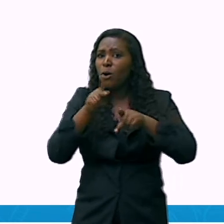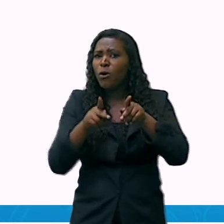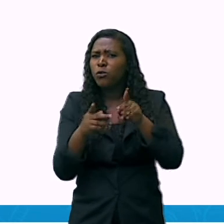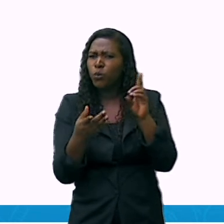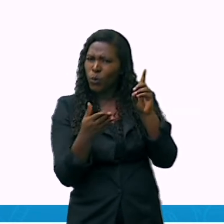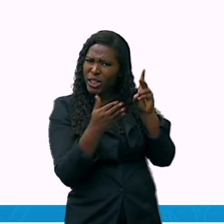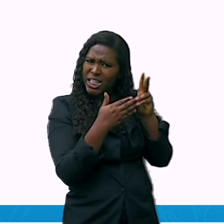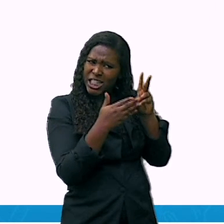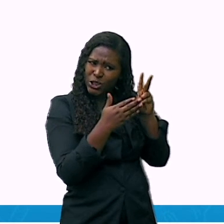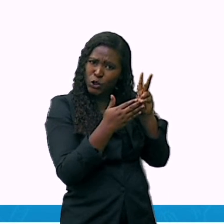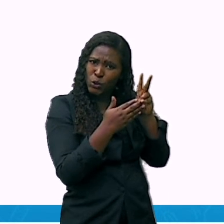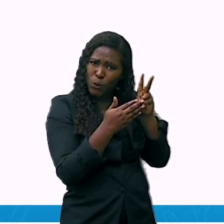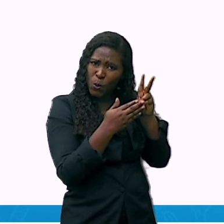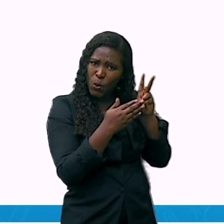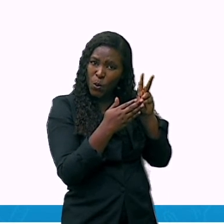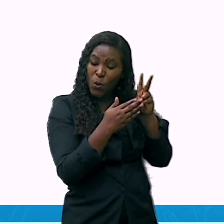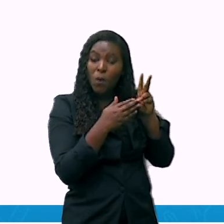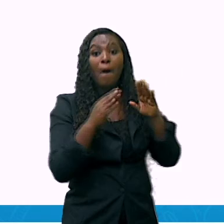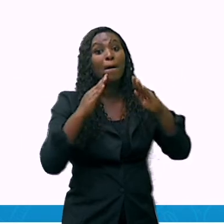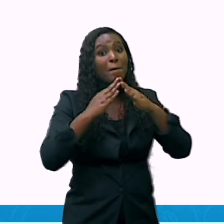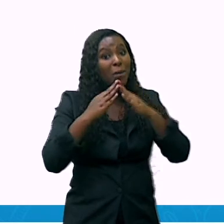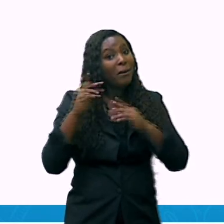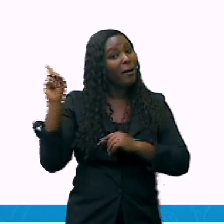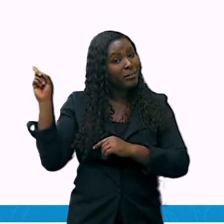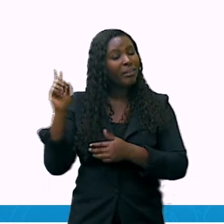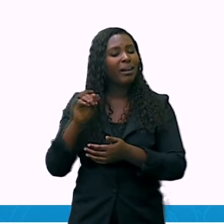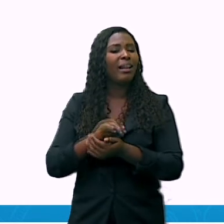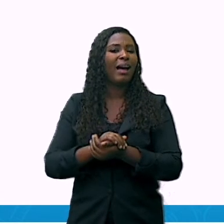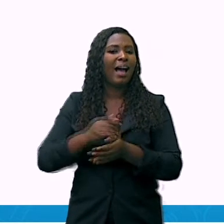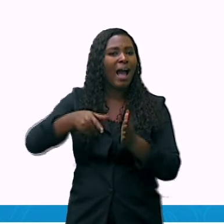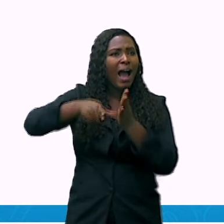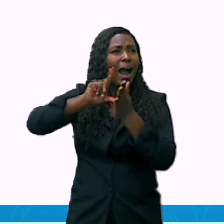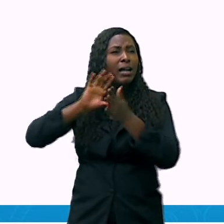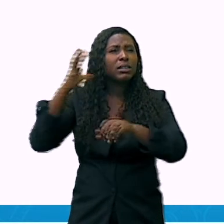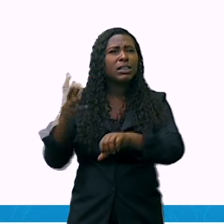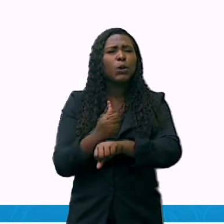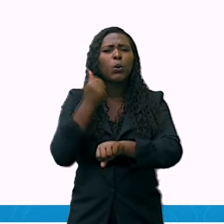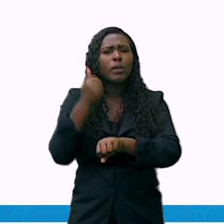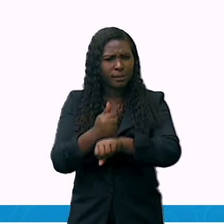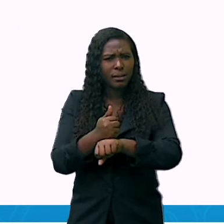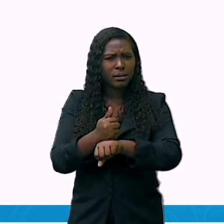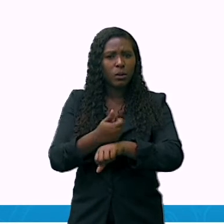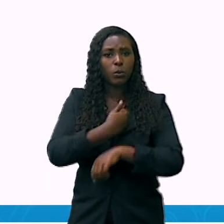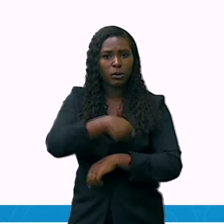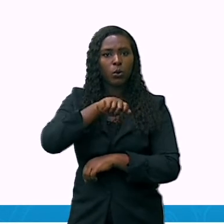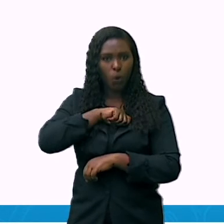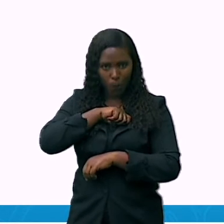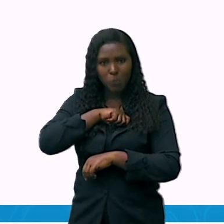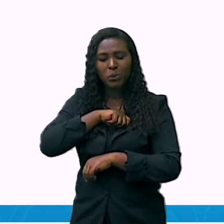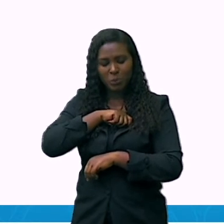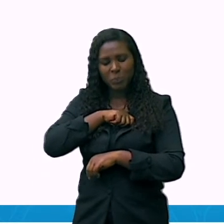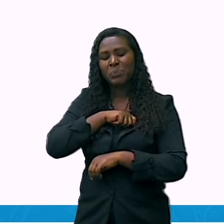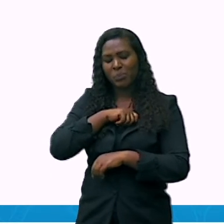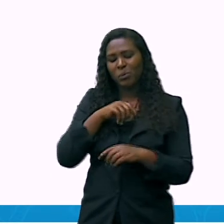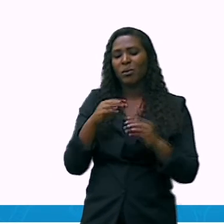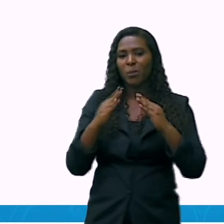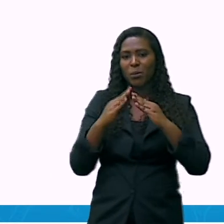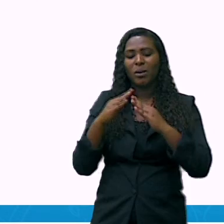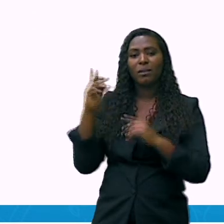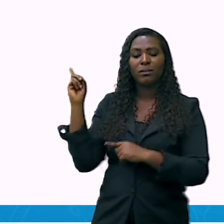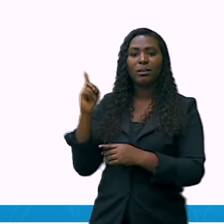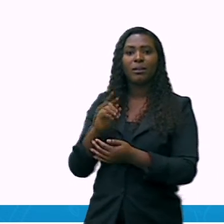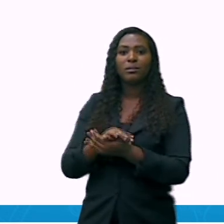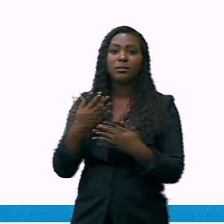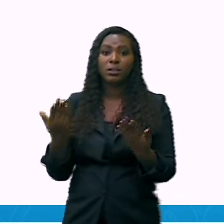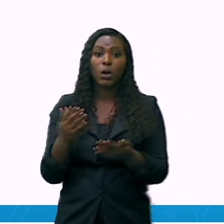As principais atividades econômicas desenvolvidas nesta área são o turismo, que atrai milhares